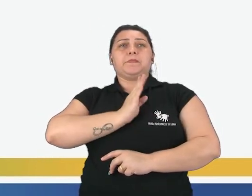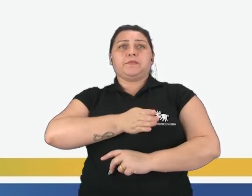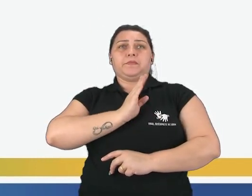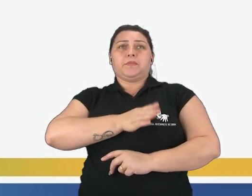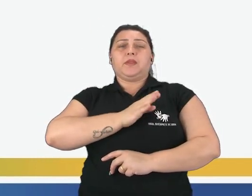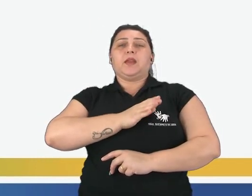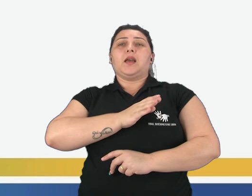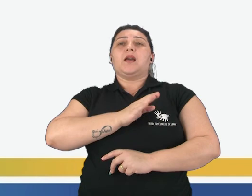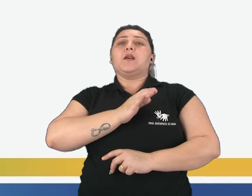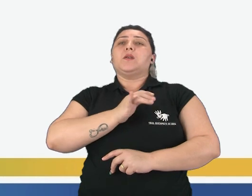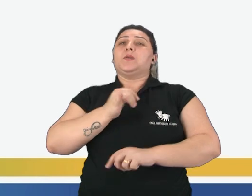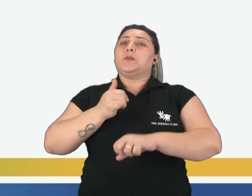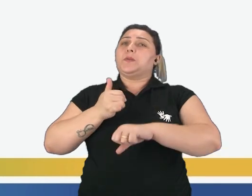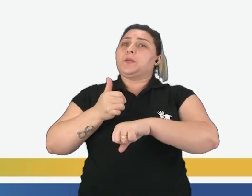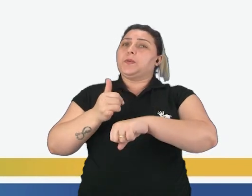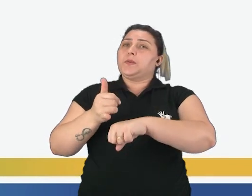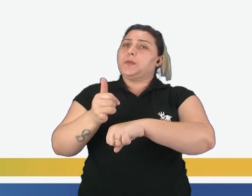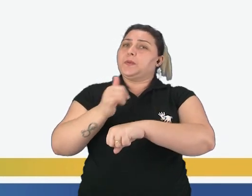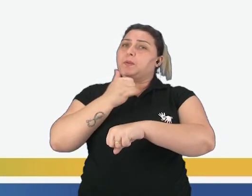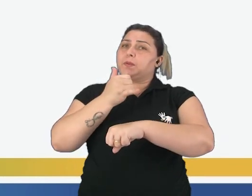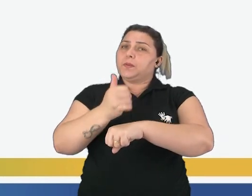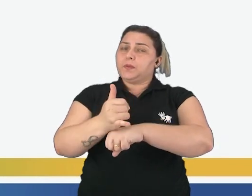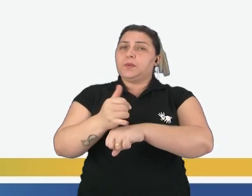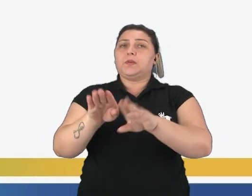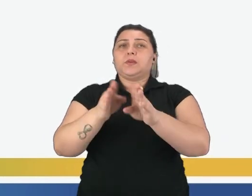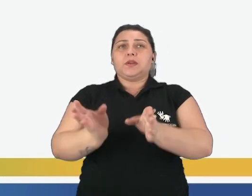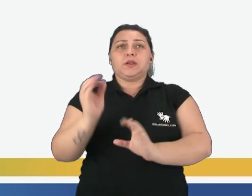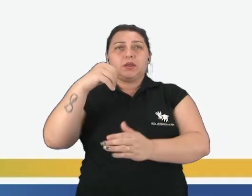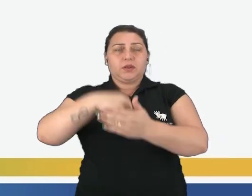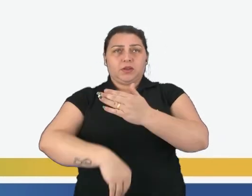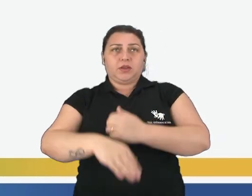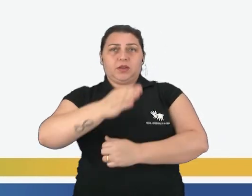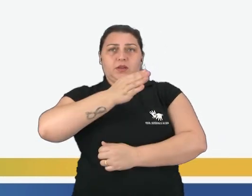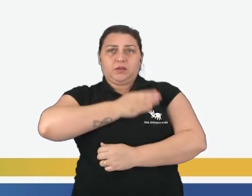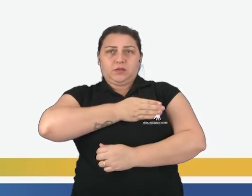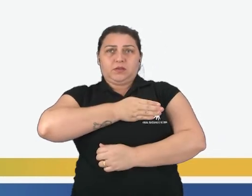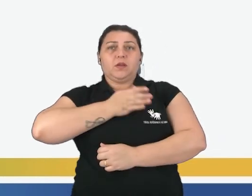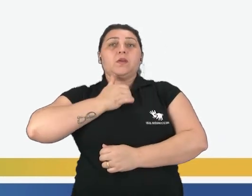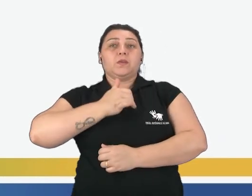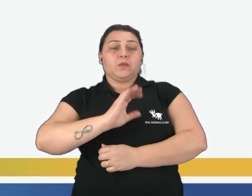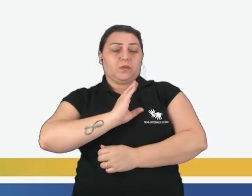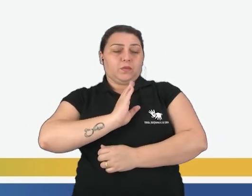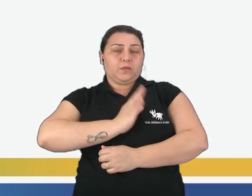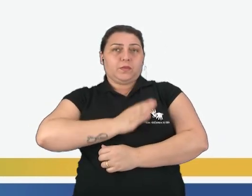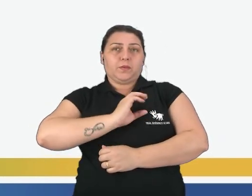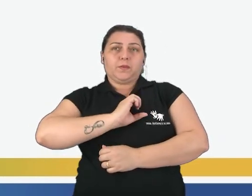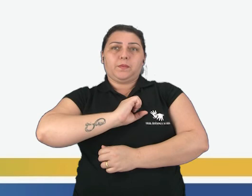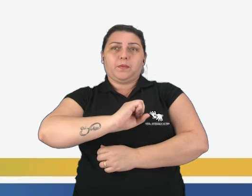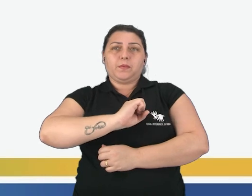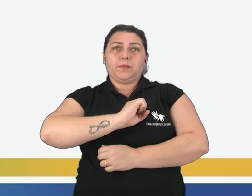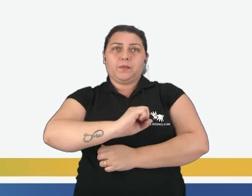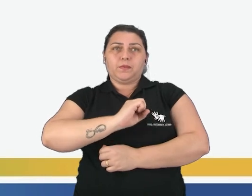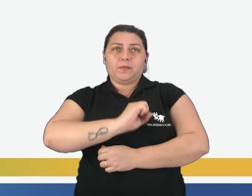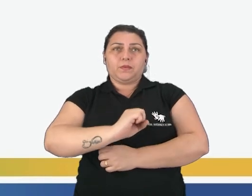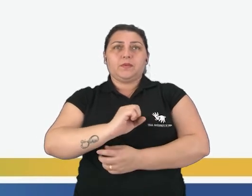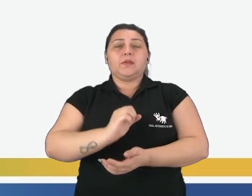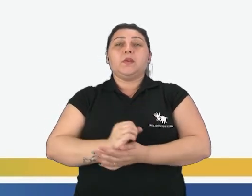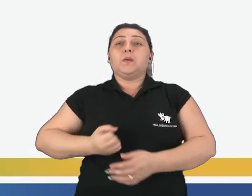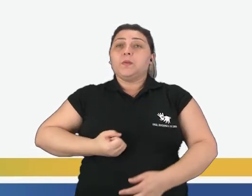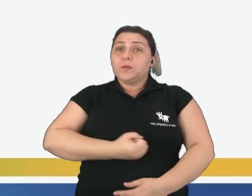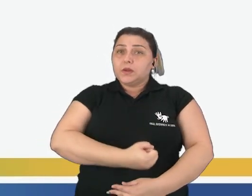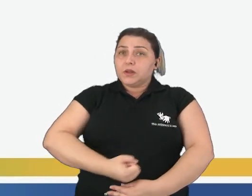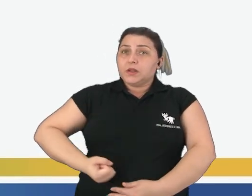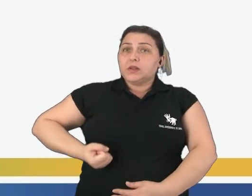a bateria, né? Você coloca lá dentro do coração, dentro ali do peito, para manter o seu coração batendo, né?